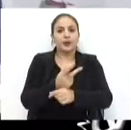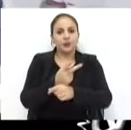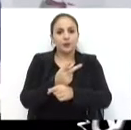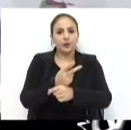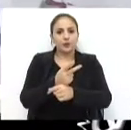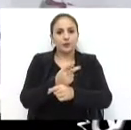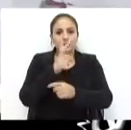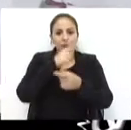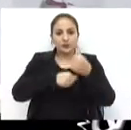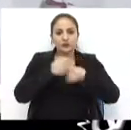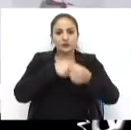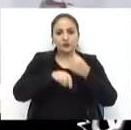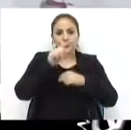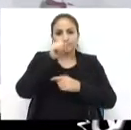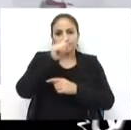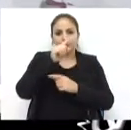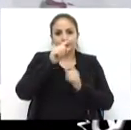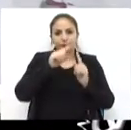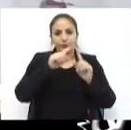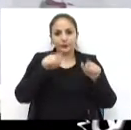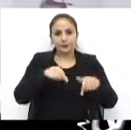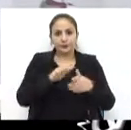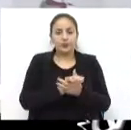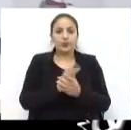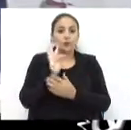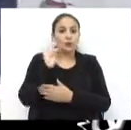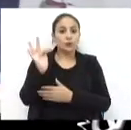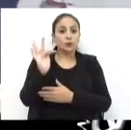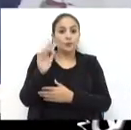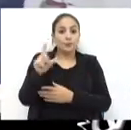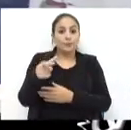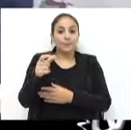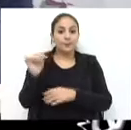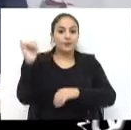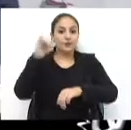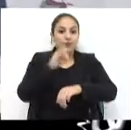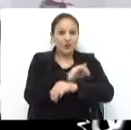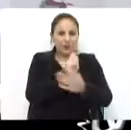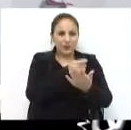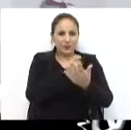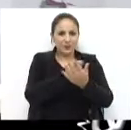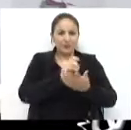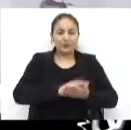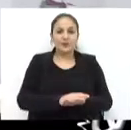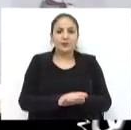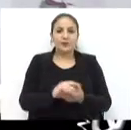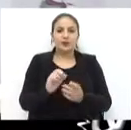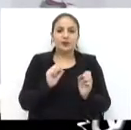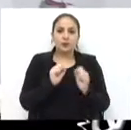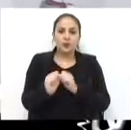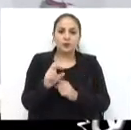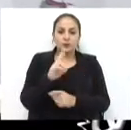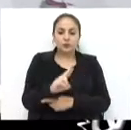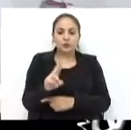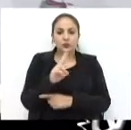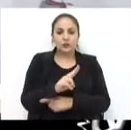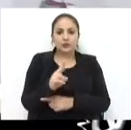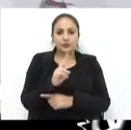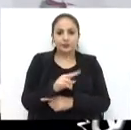administração pública na aquisição de futuras passagens. Assim, caros colegas vereadores, ao